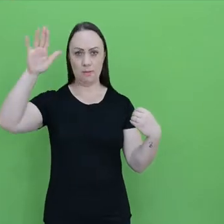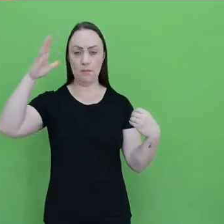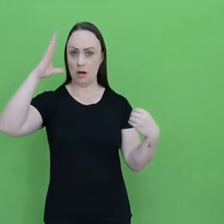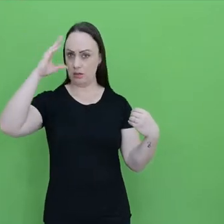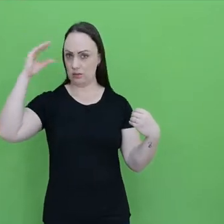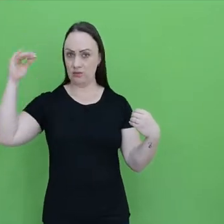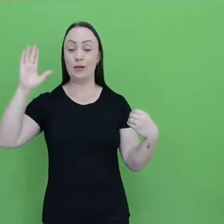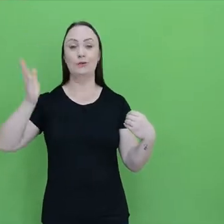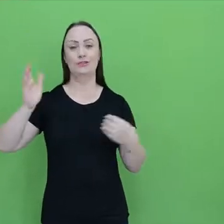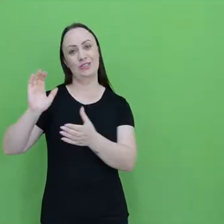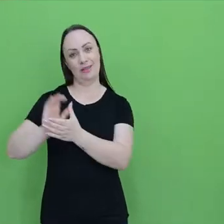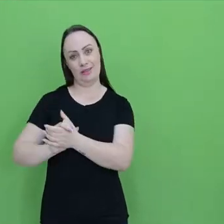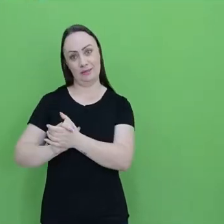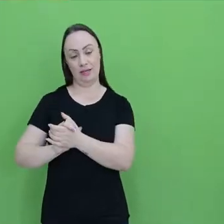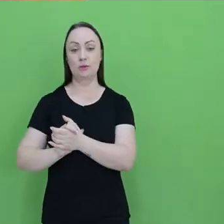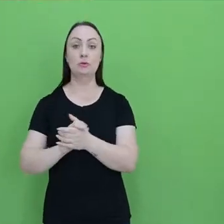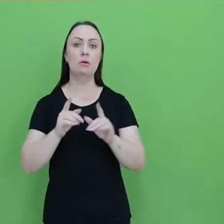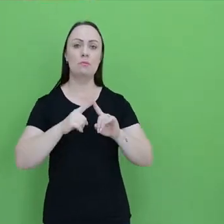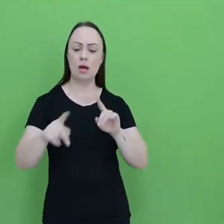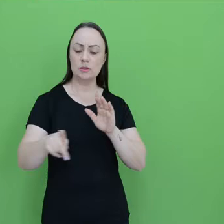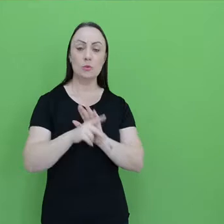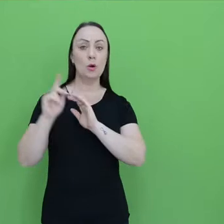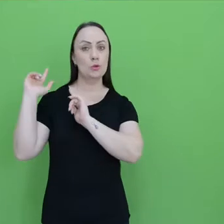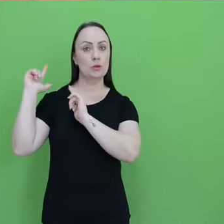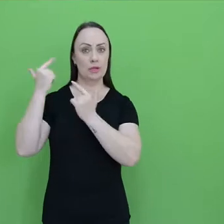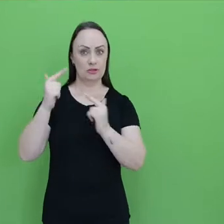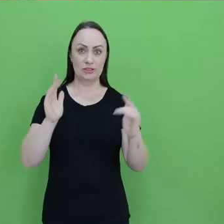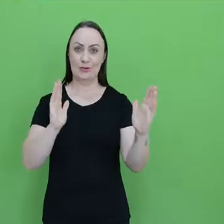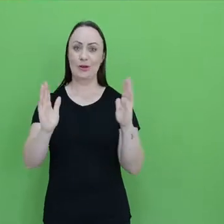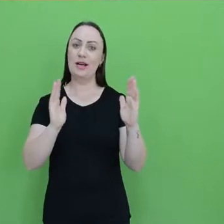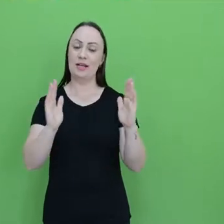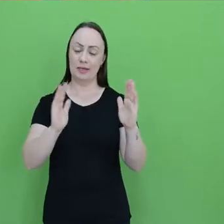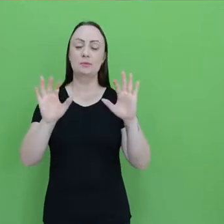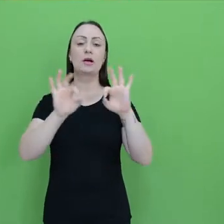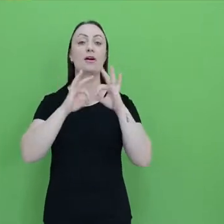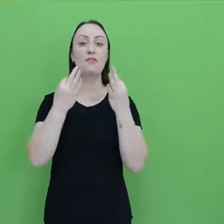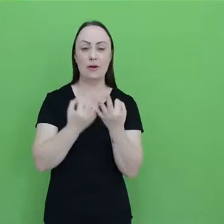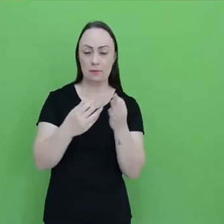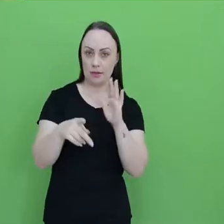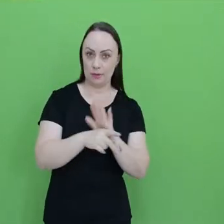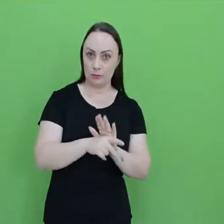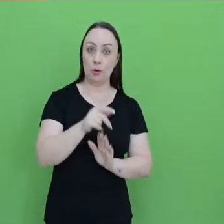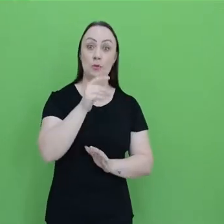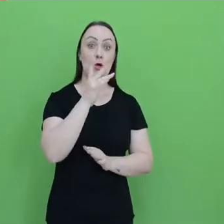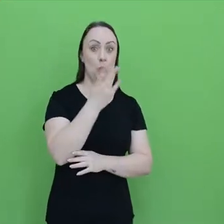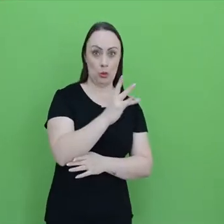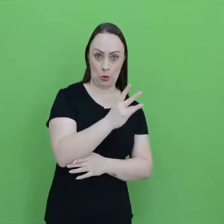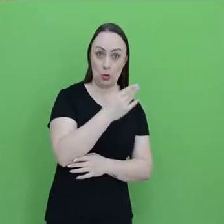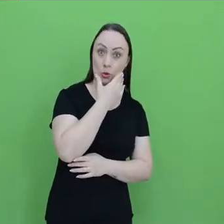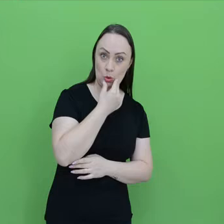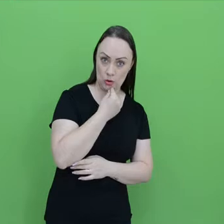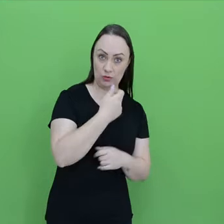já eram casados. Segundo mandava a tradição naquela época, a família do noivo deveria pagar